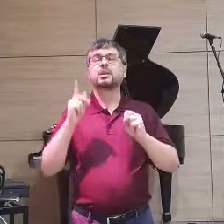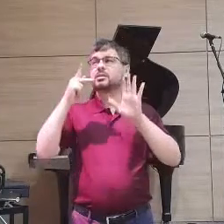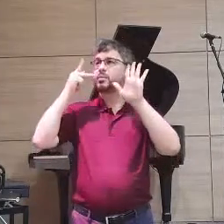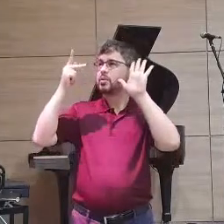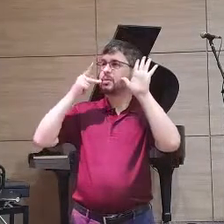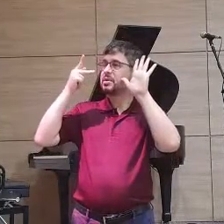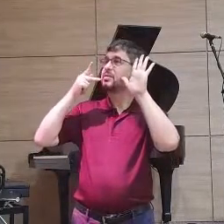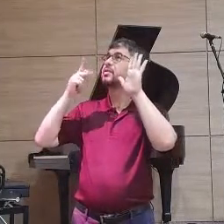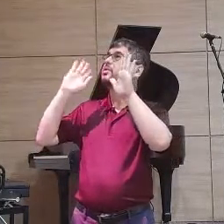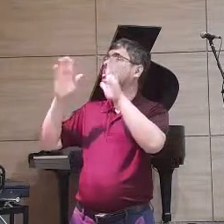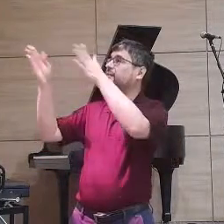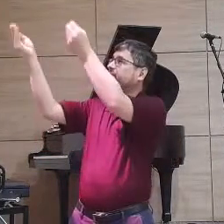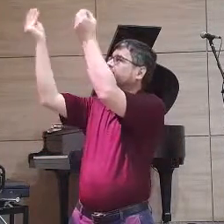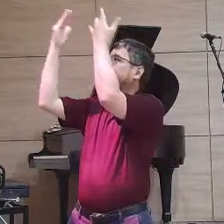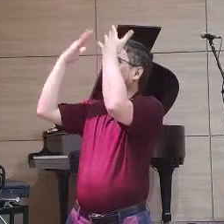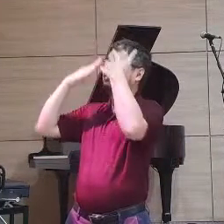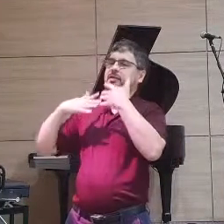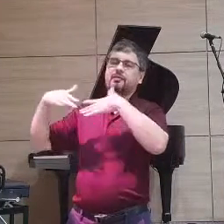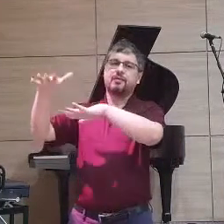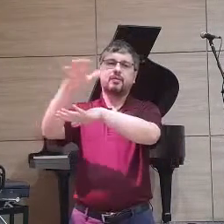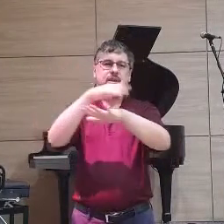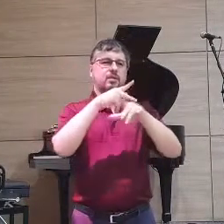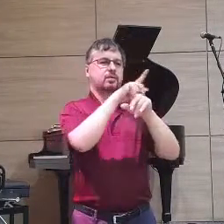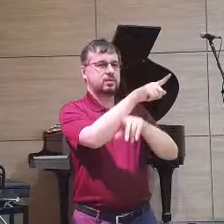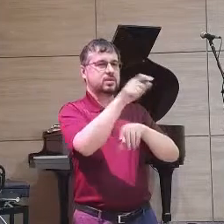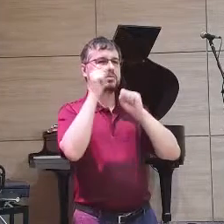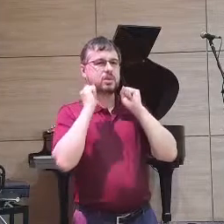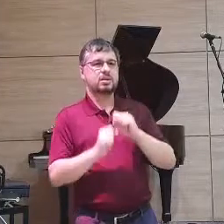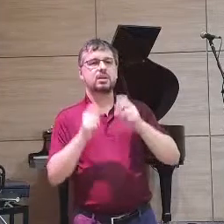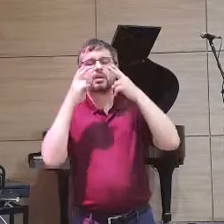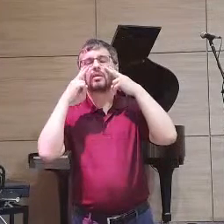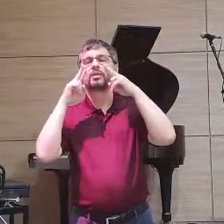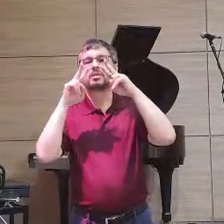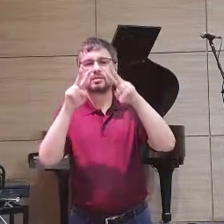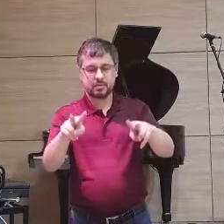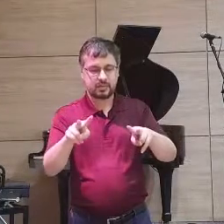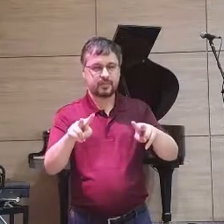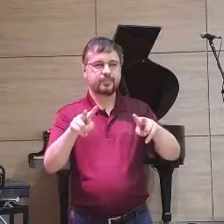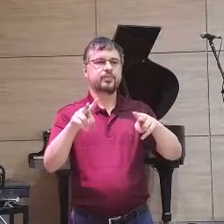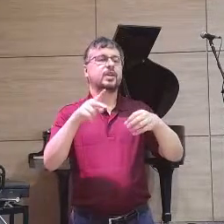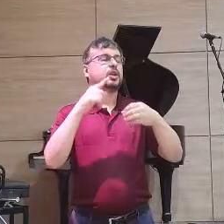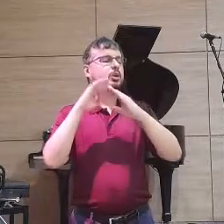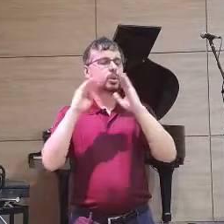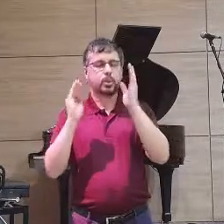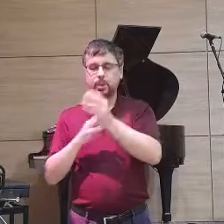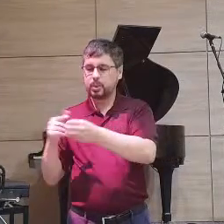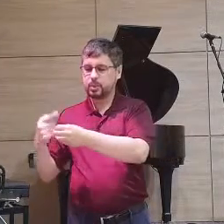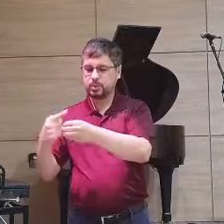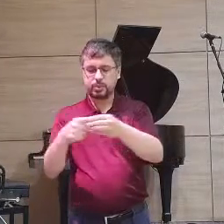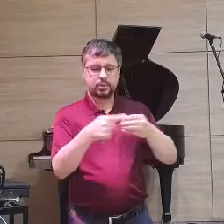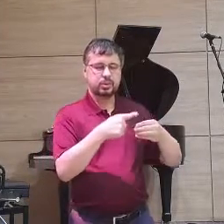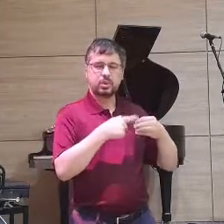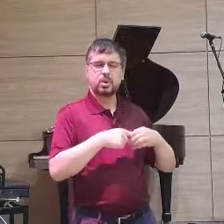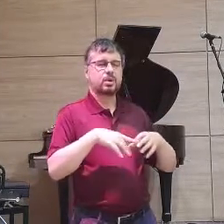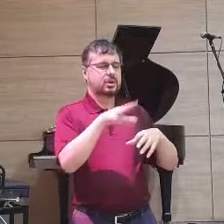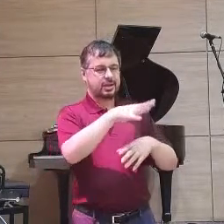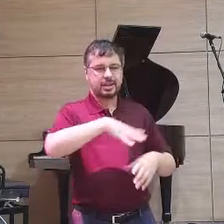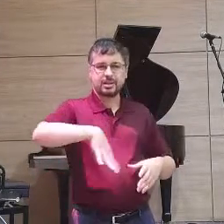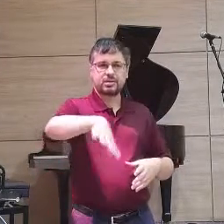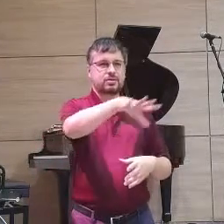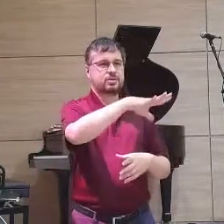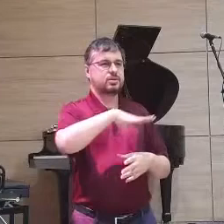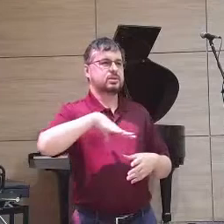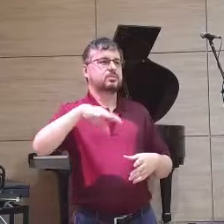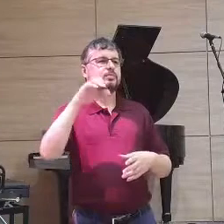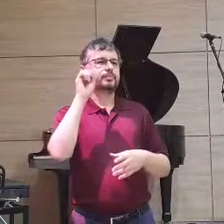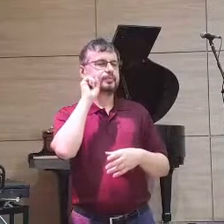e você pode ser um martiria um testemunho em Jerusalém mas em toda a Judeia e Samaria e Samaria